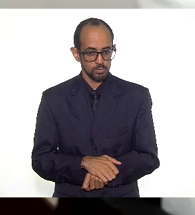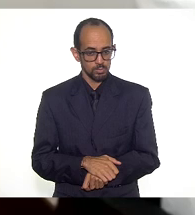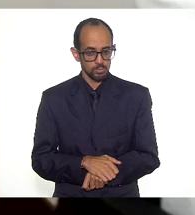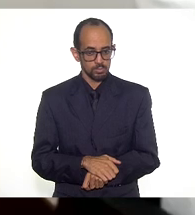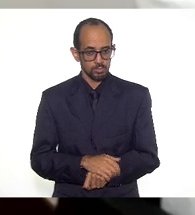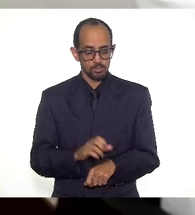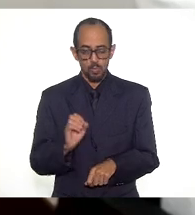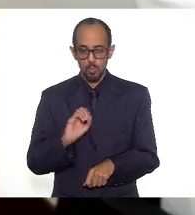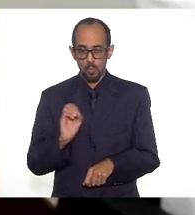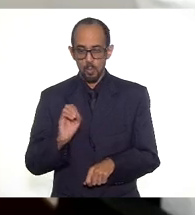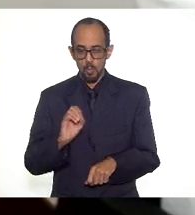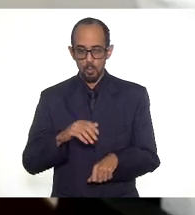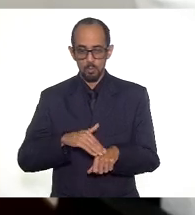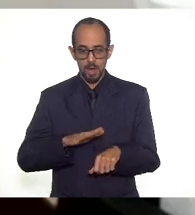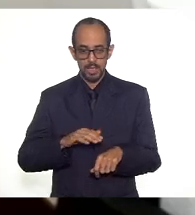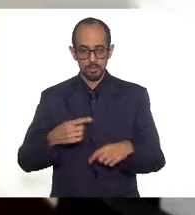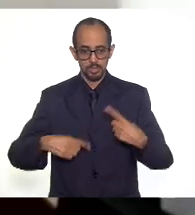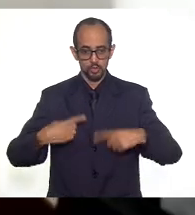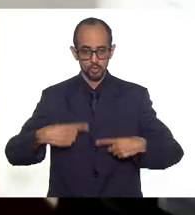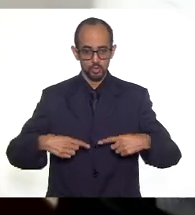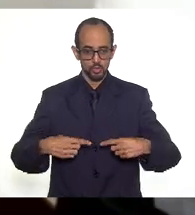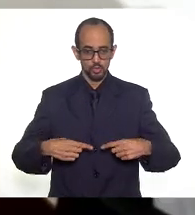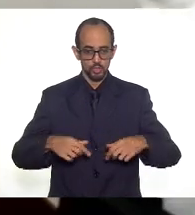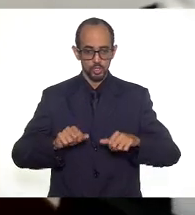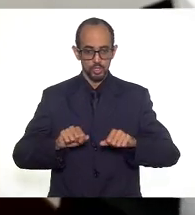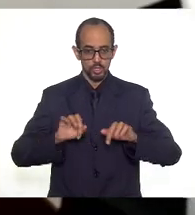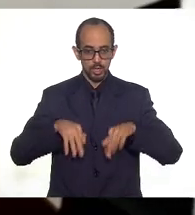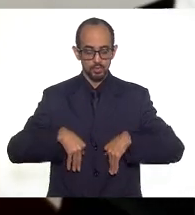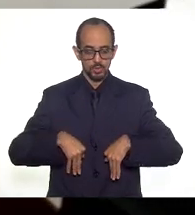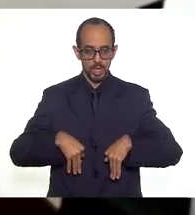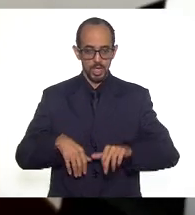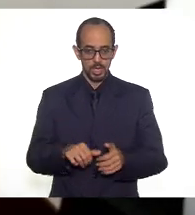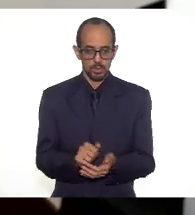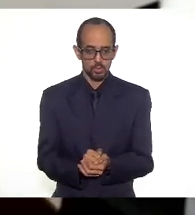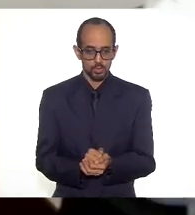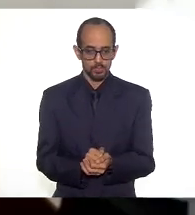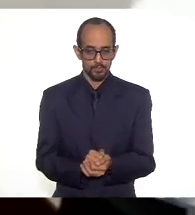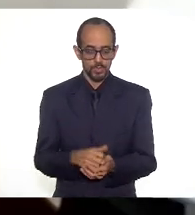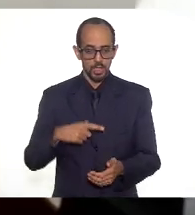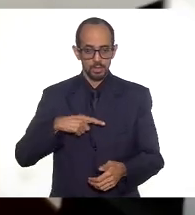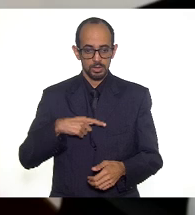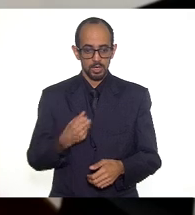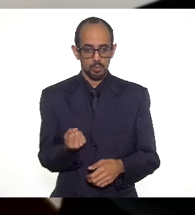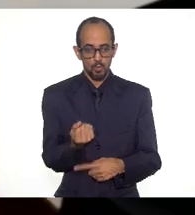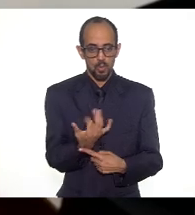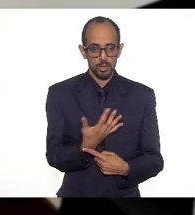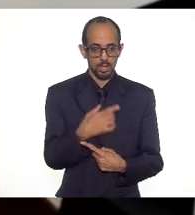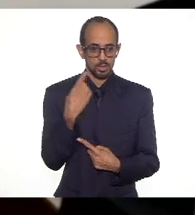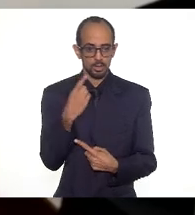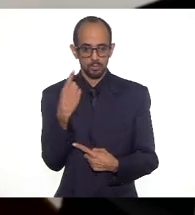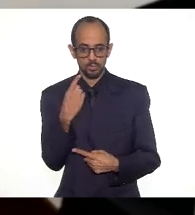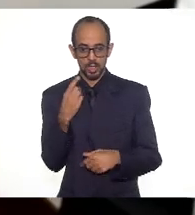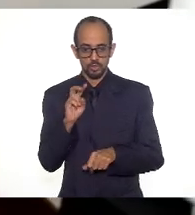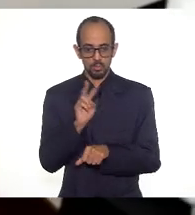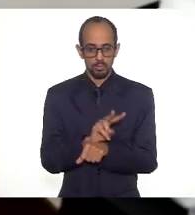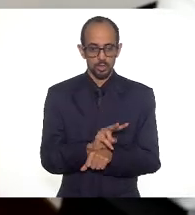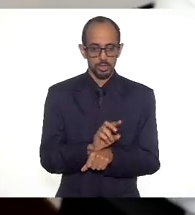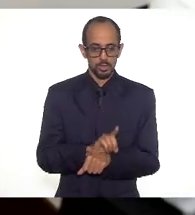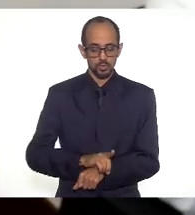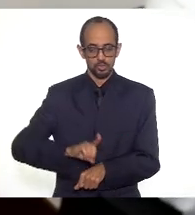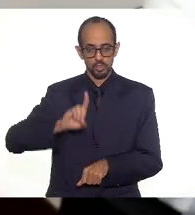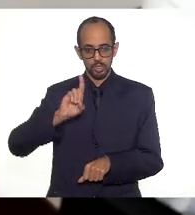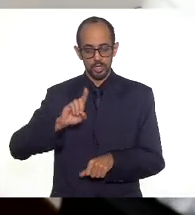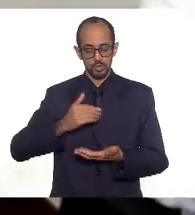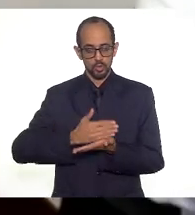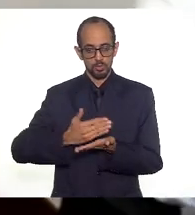Nada mais a tratar na primeira sessão extraordinária do dia, mesmo está encerrado. Havendo um número legal sobre a proteção de Deus, iniciamos os